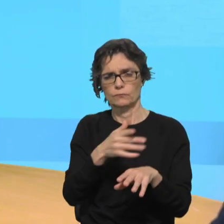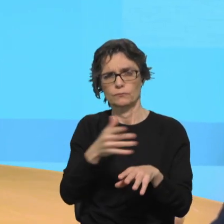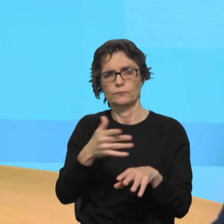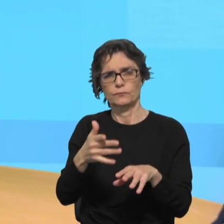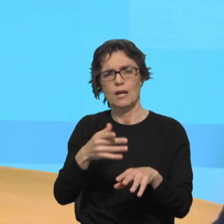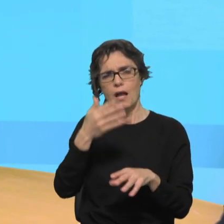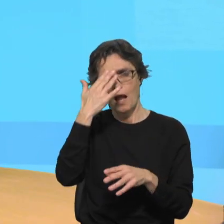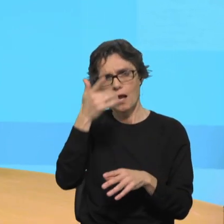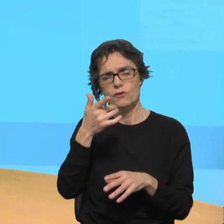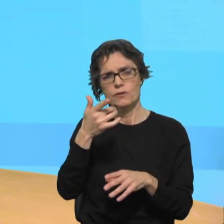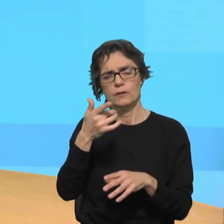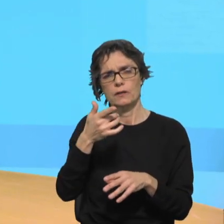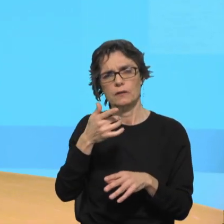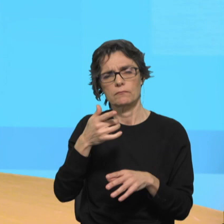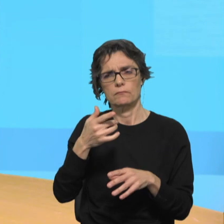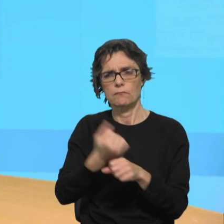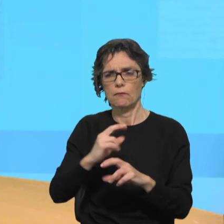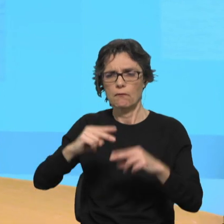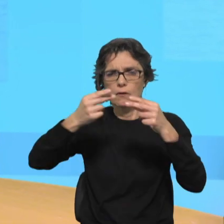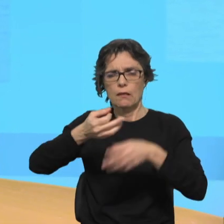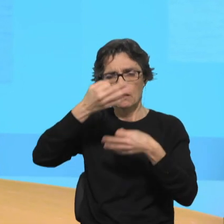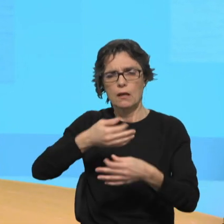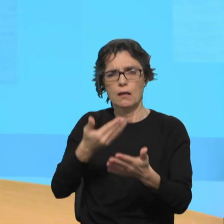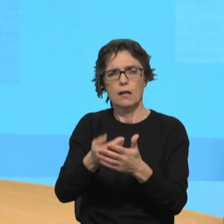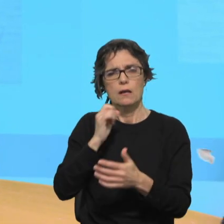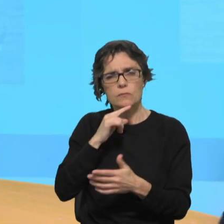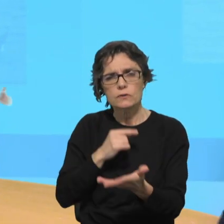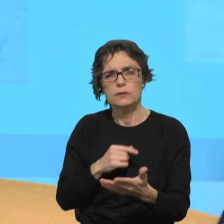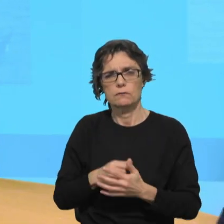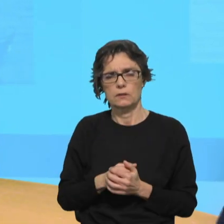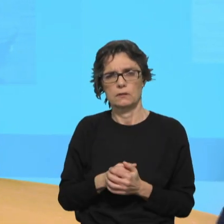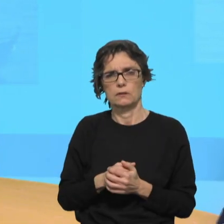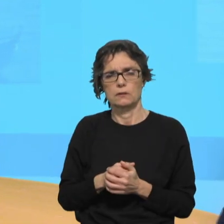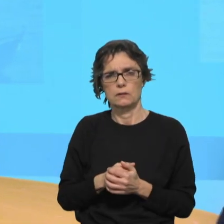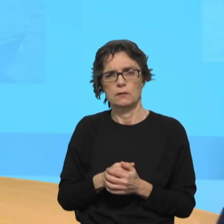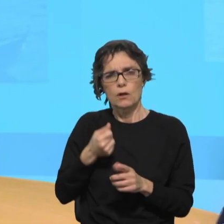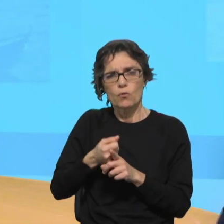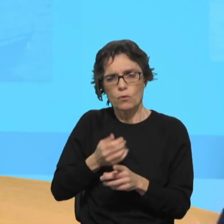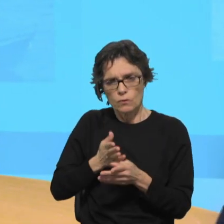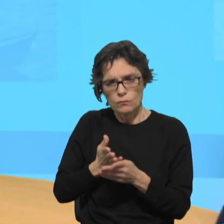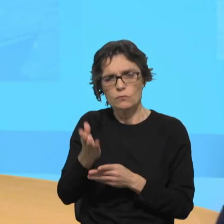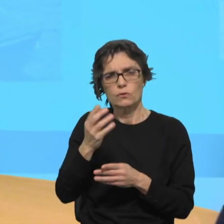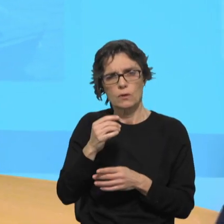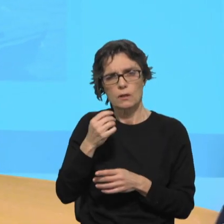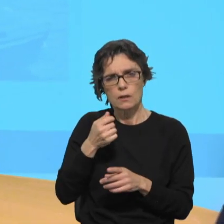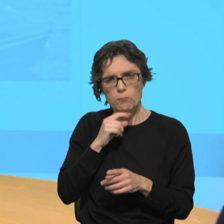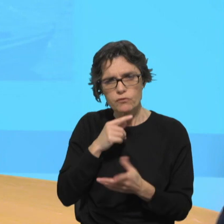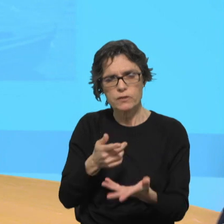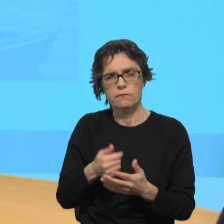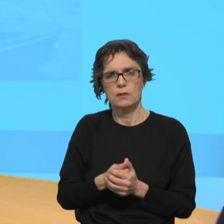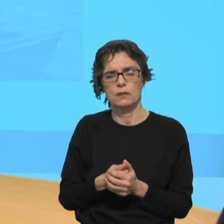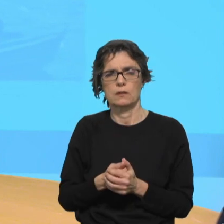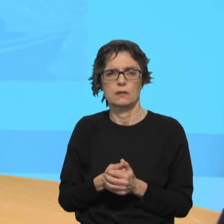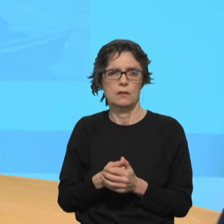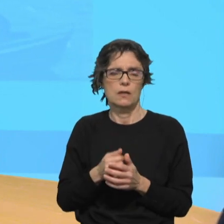dignificar uma carreira sem comprometer e lutar pela dignificação da carreira sem comprometer esta